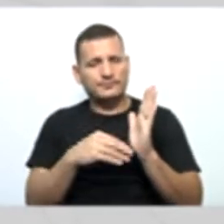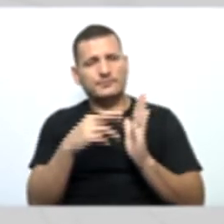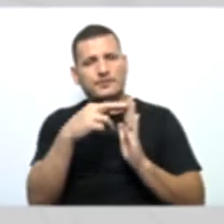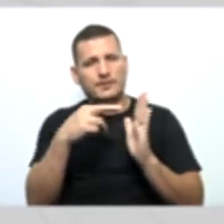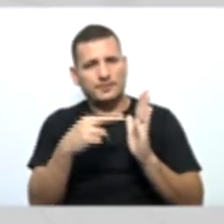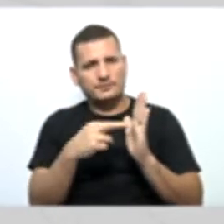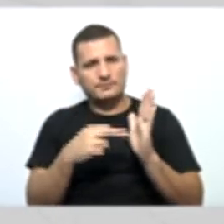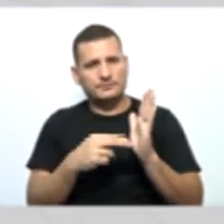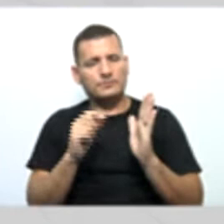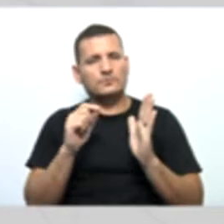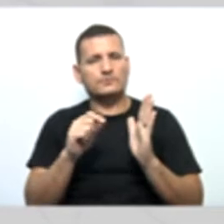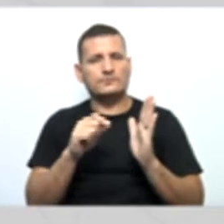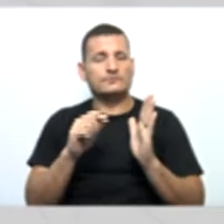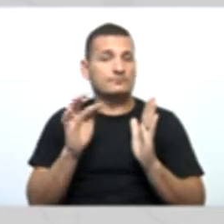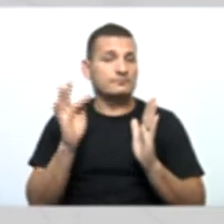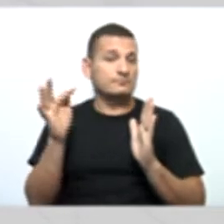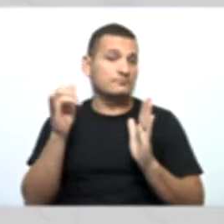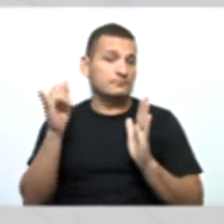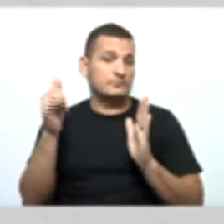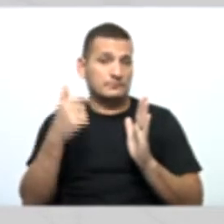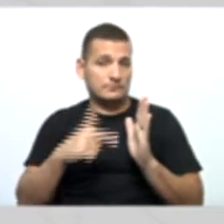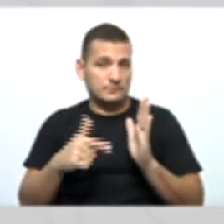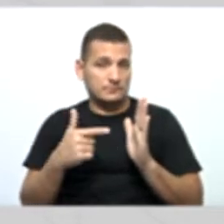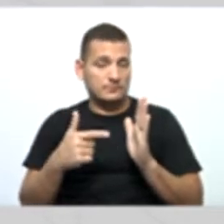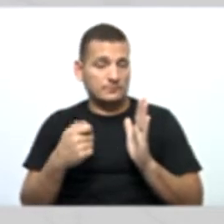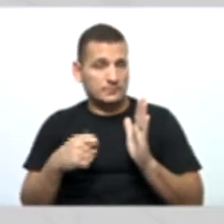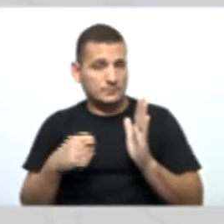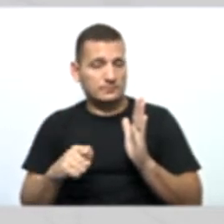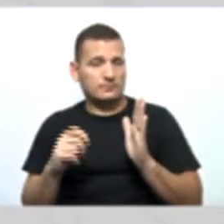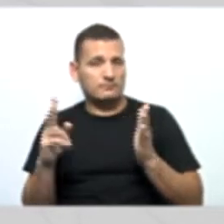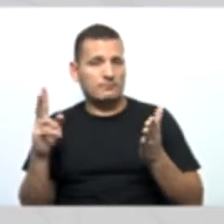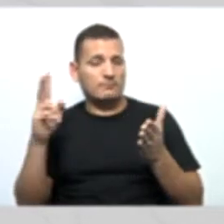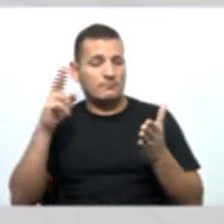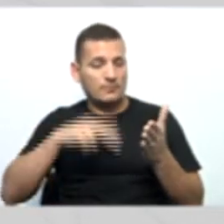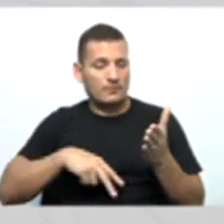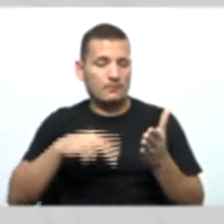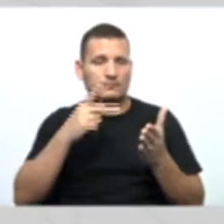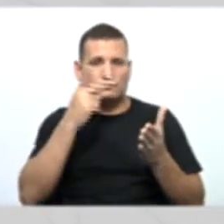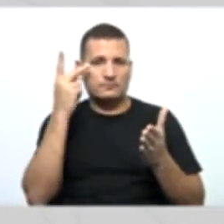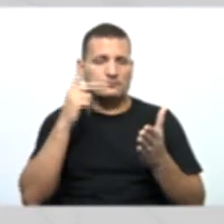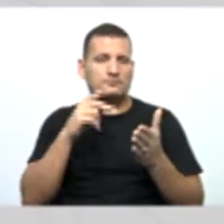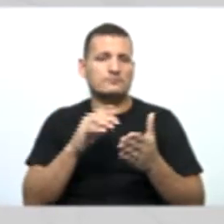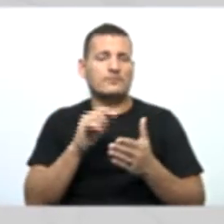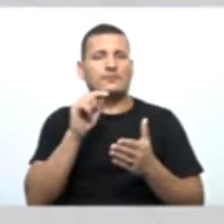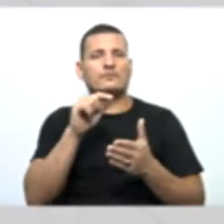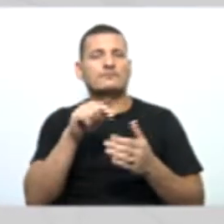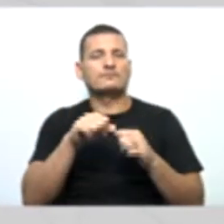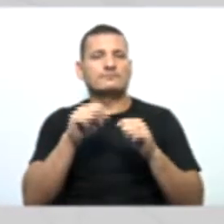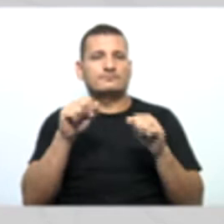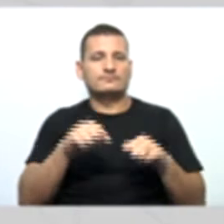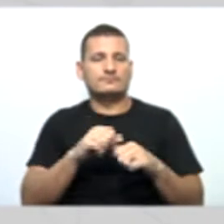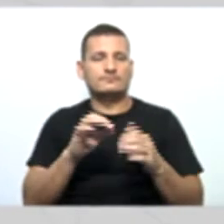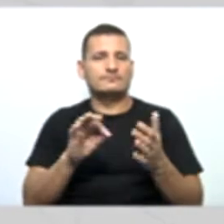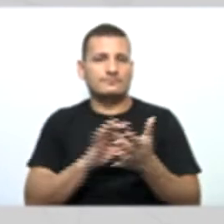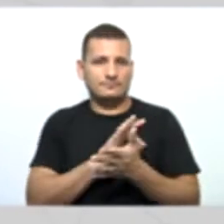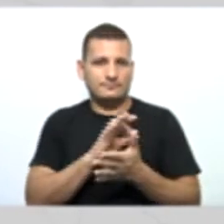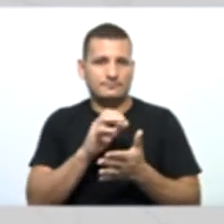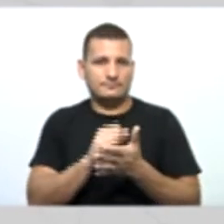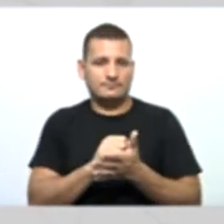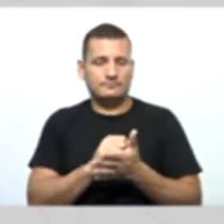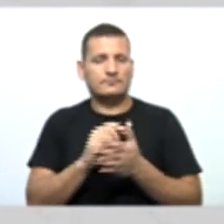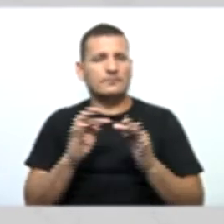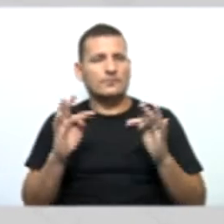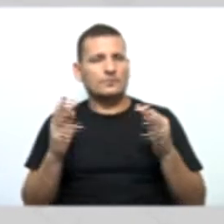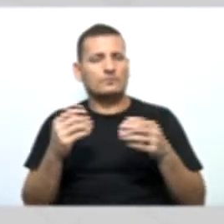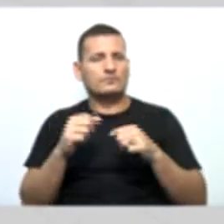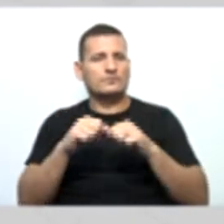de informação para o usuário. No caso, o exemplo que a gente utilizou aqui foi o sistema de matrícula, certo? Todo sistema de